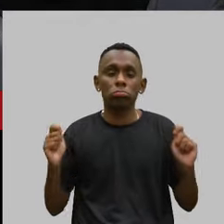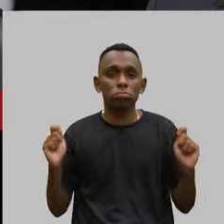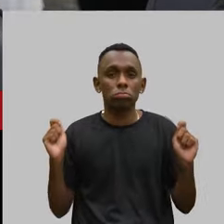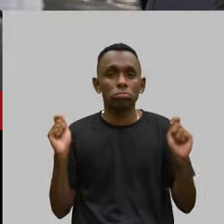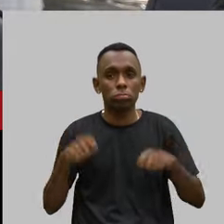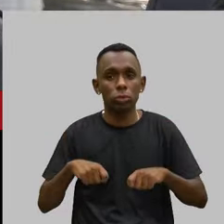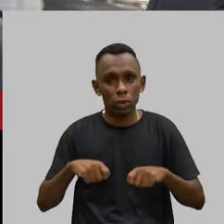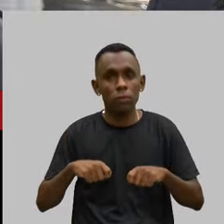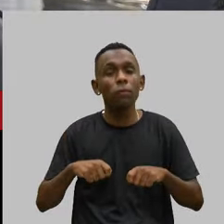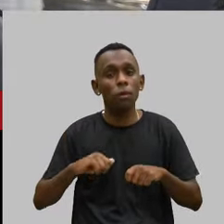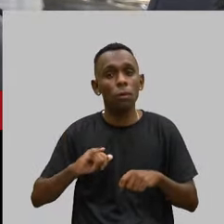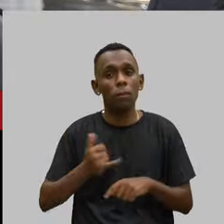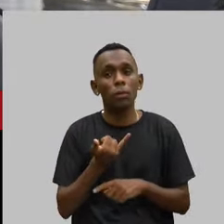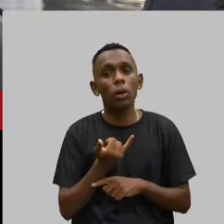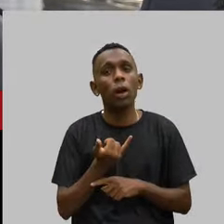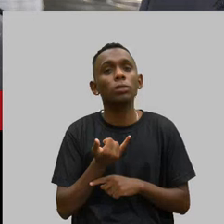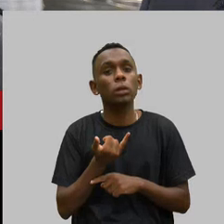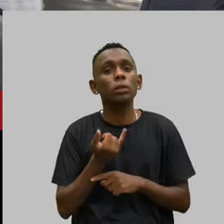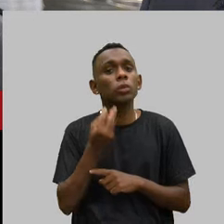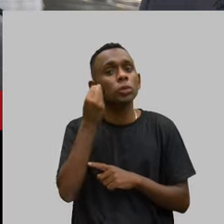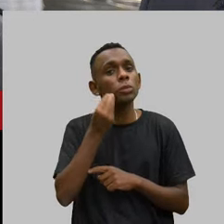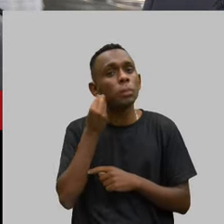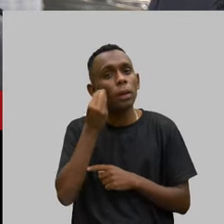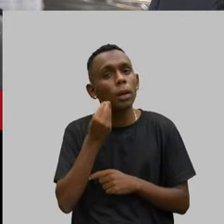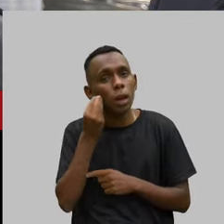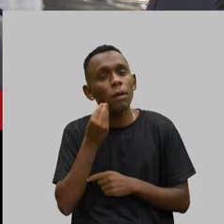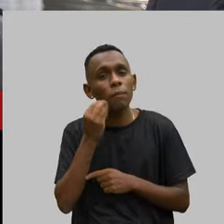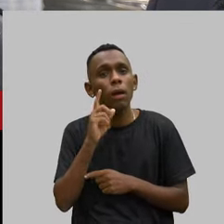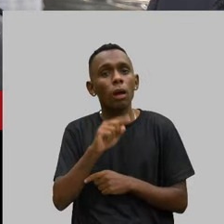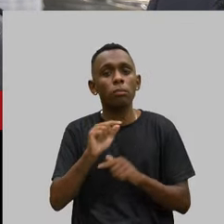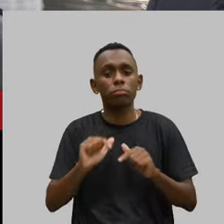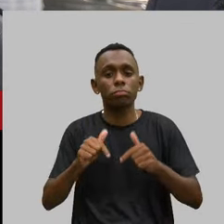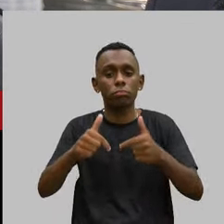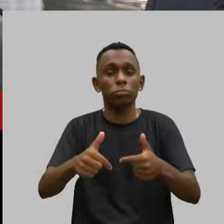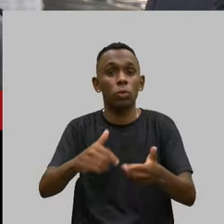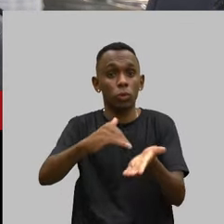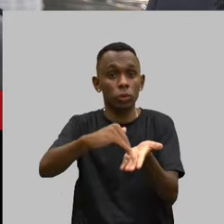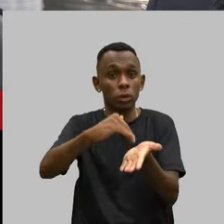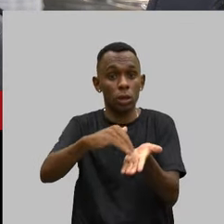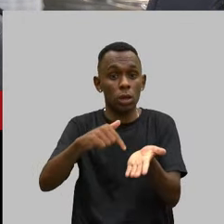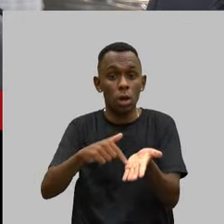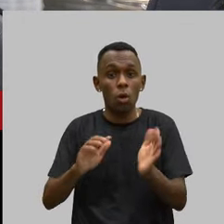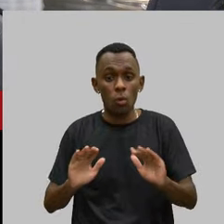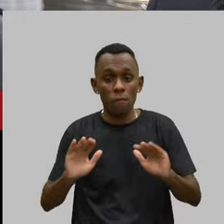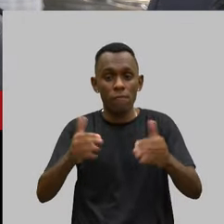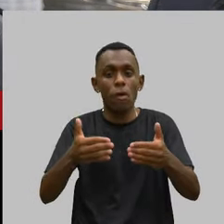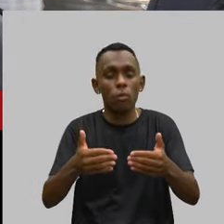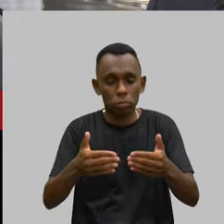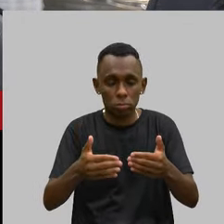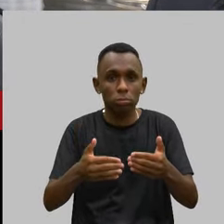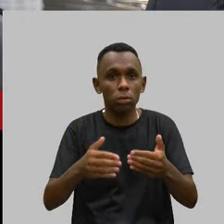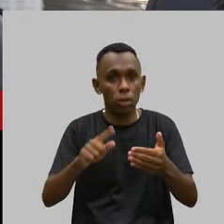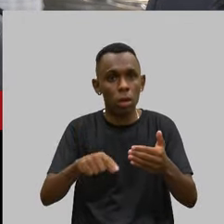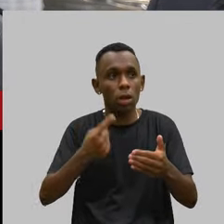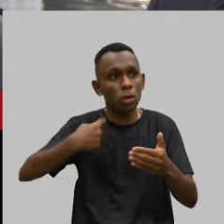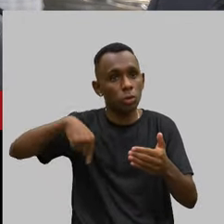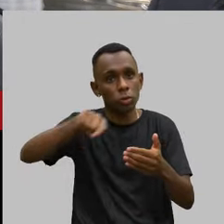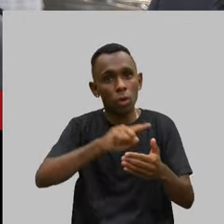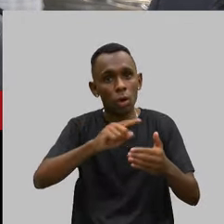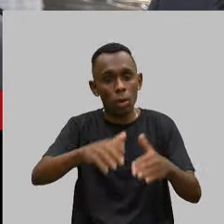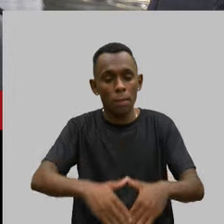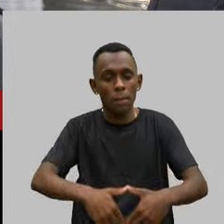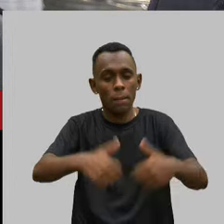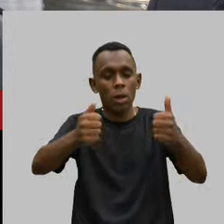eh experimentar o que que significa a gente tá numa secretaria que ho foco real é a gente atender melhor o